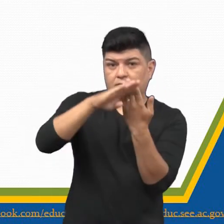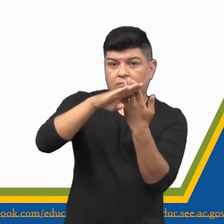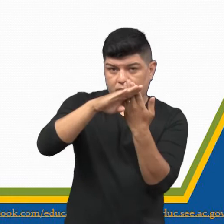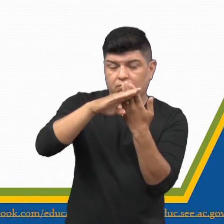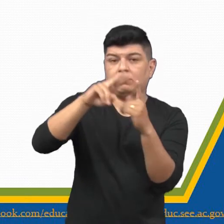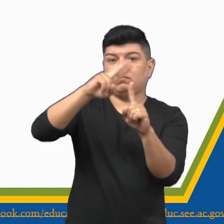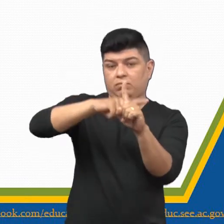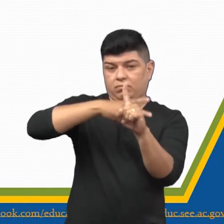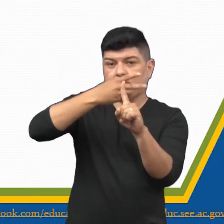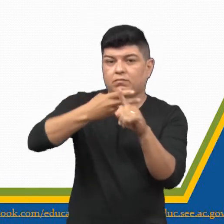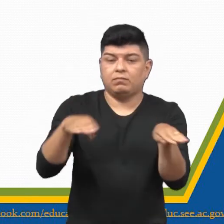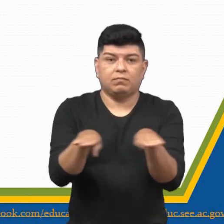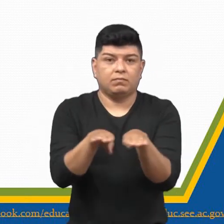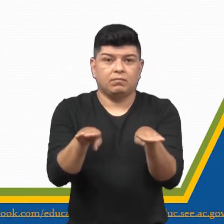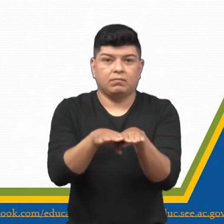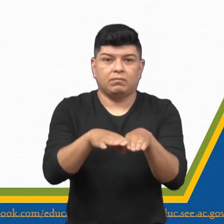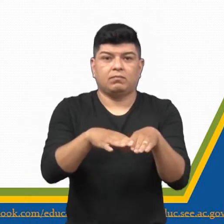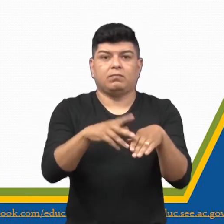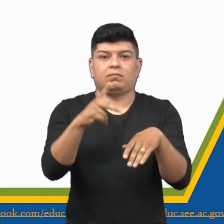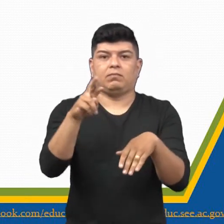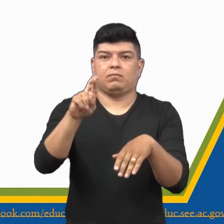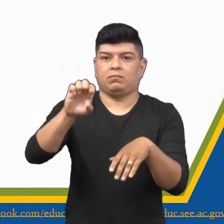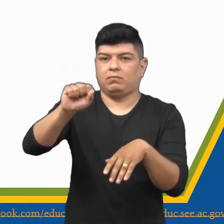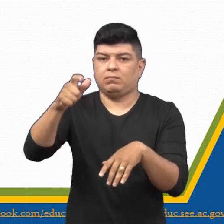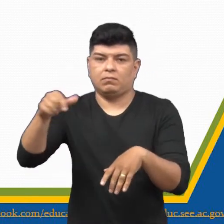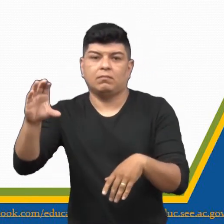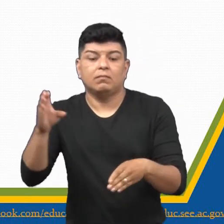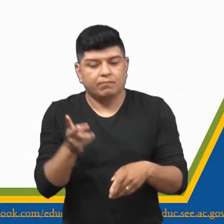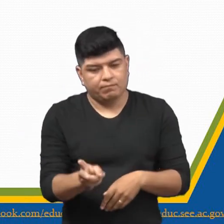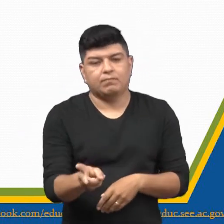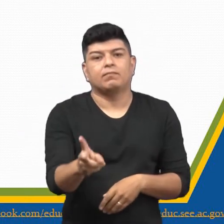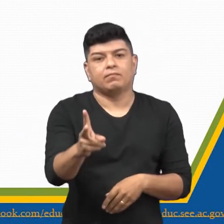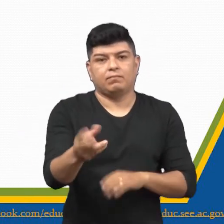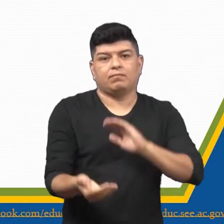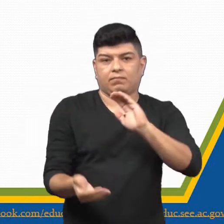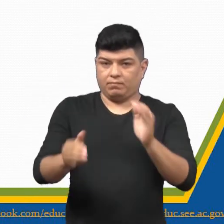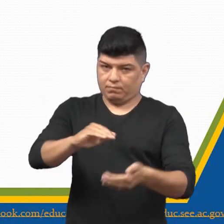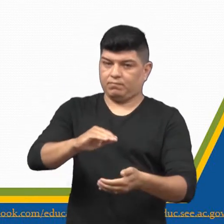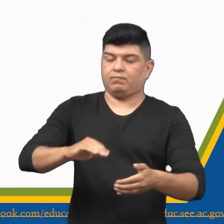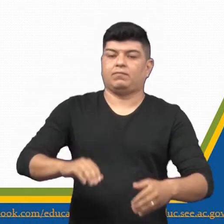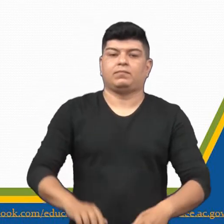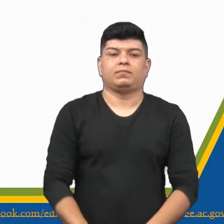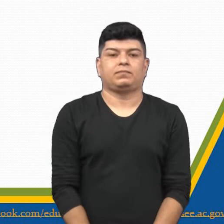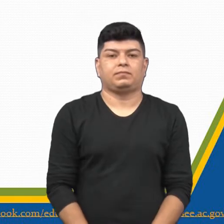a nossa pressão ela se mantém constante. Essa é a transformação isobárica.